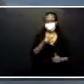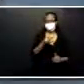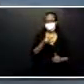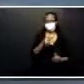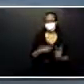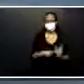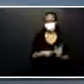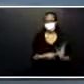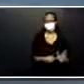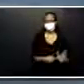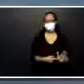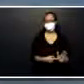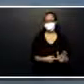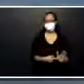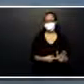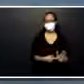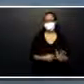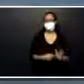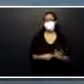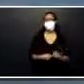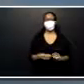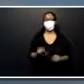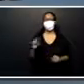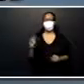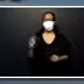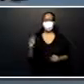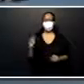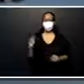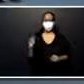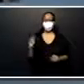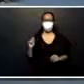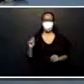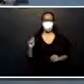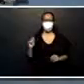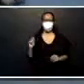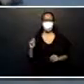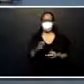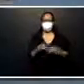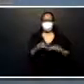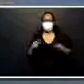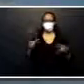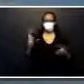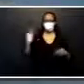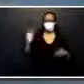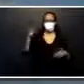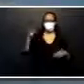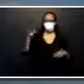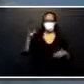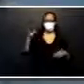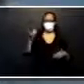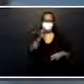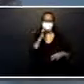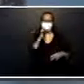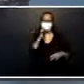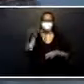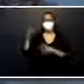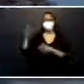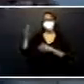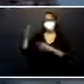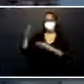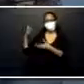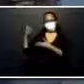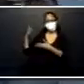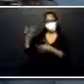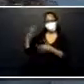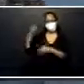de argumentos. O que são argumentos? Fatos, provas, ideias que